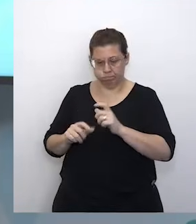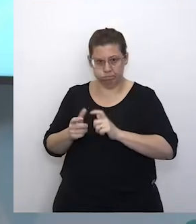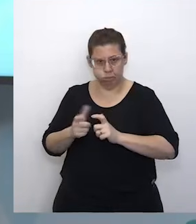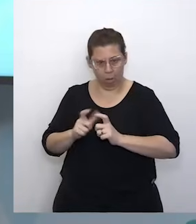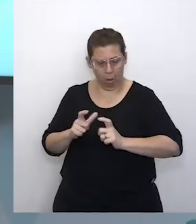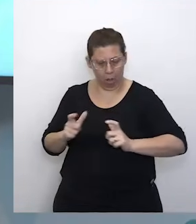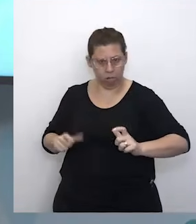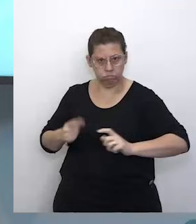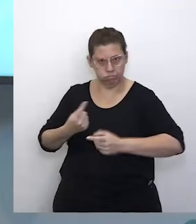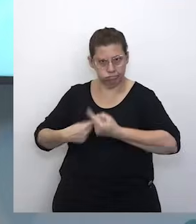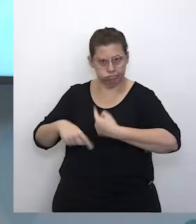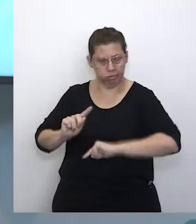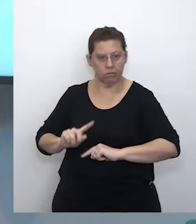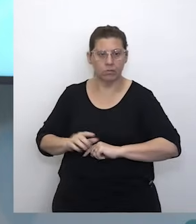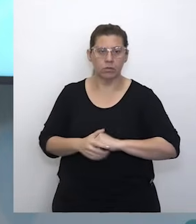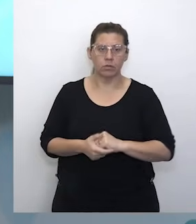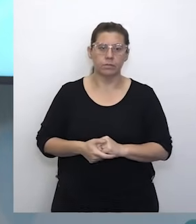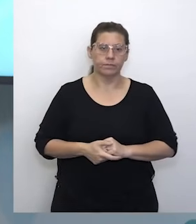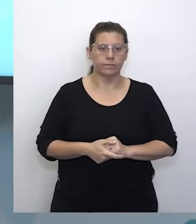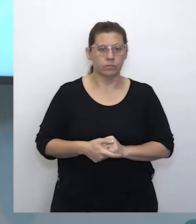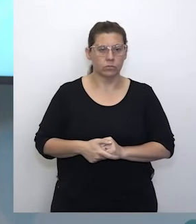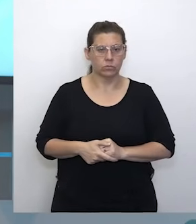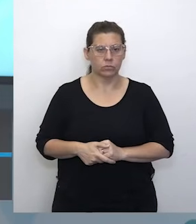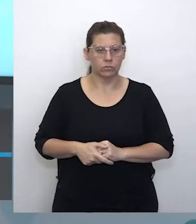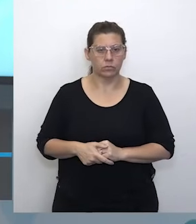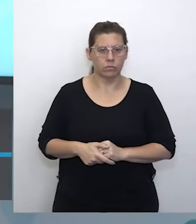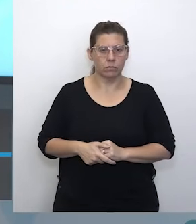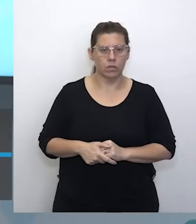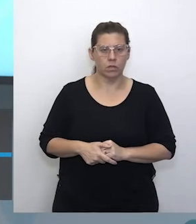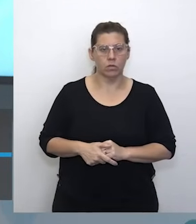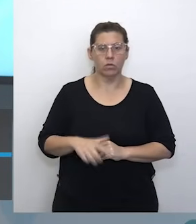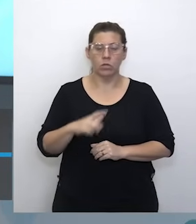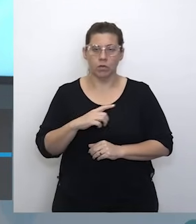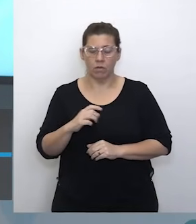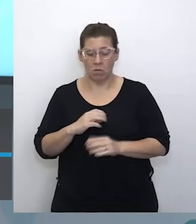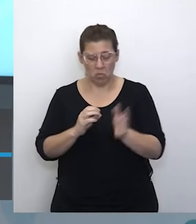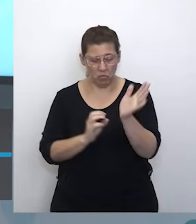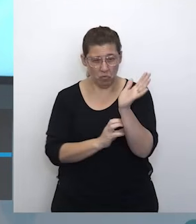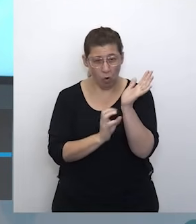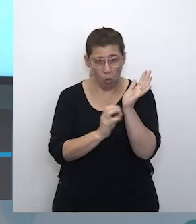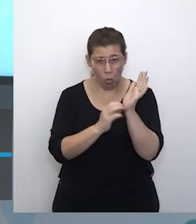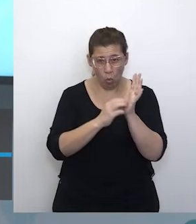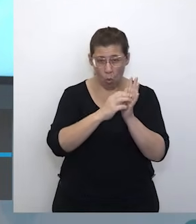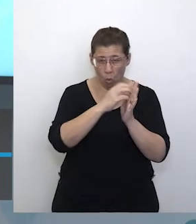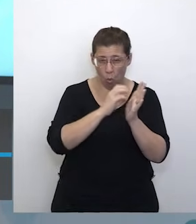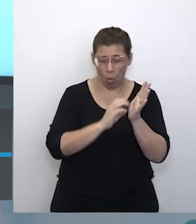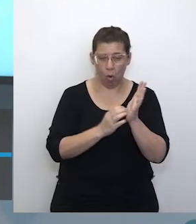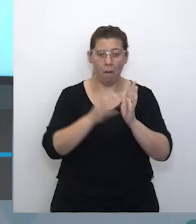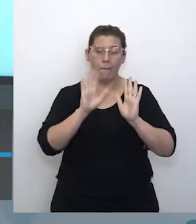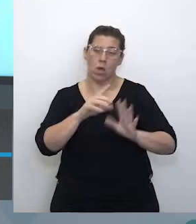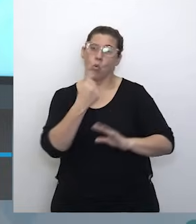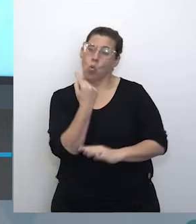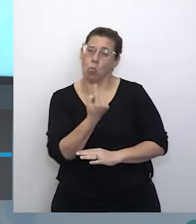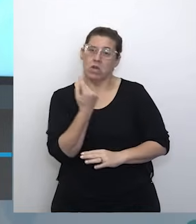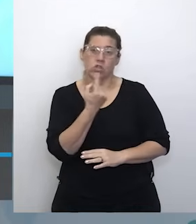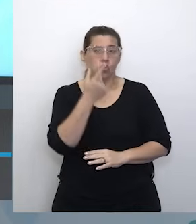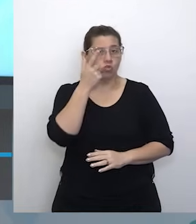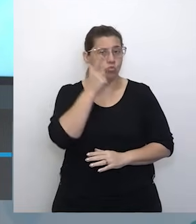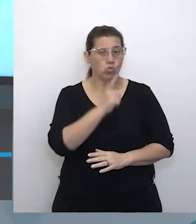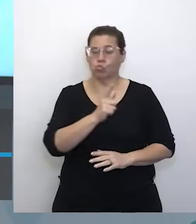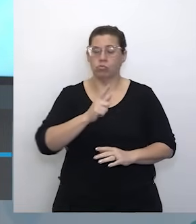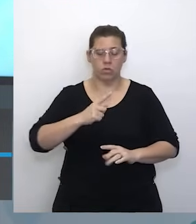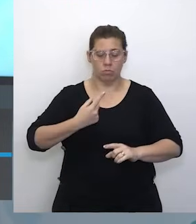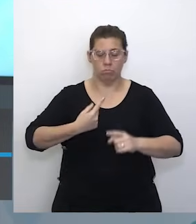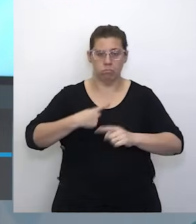que não desenvolveu, tá bom? Elas foram atacadas por fungos, mas mesmo assim, acho que só uma que não desenvolveu, tá? Eu